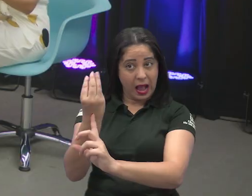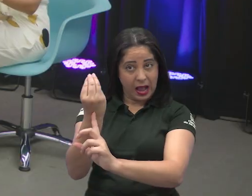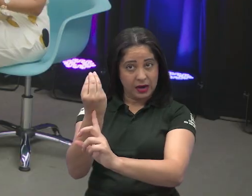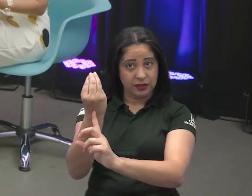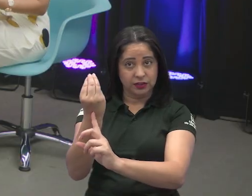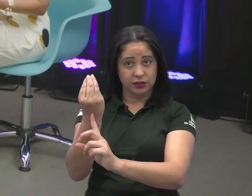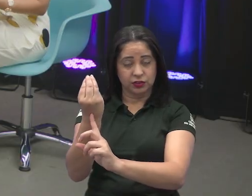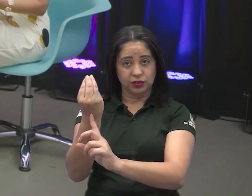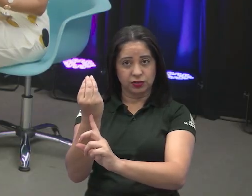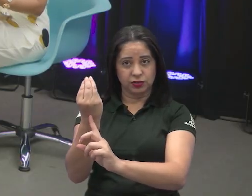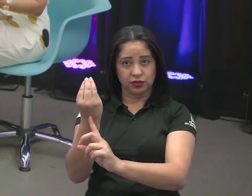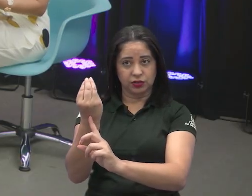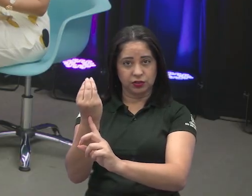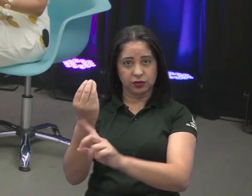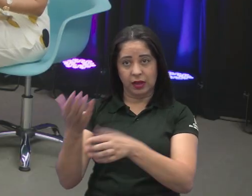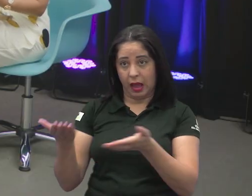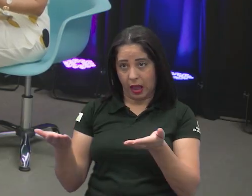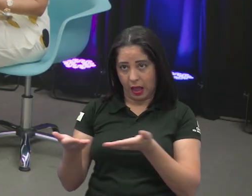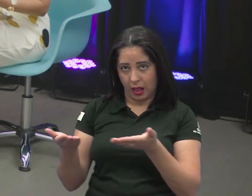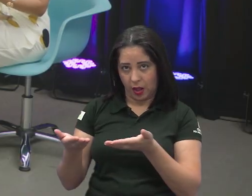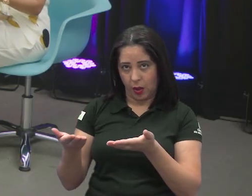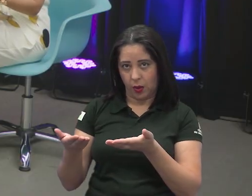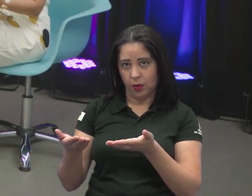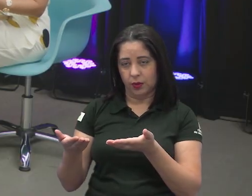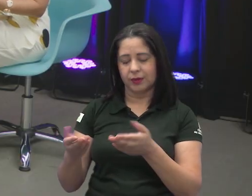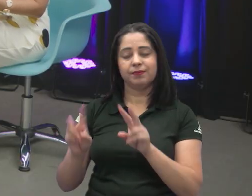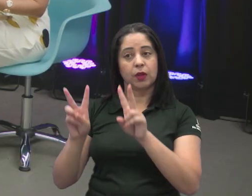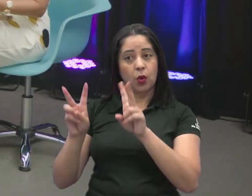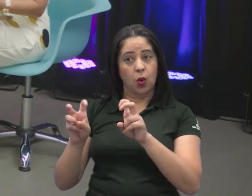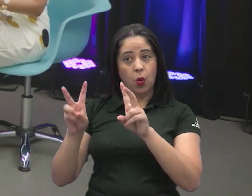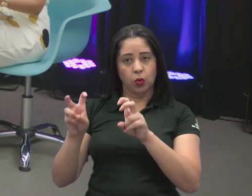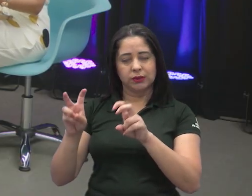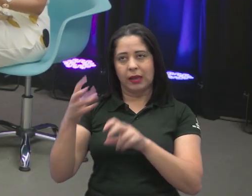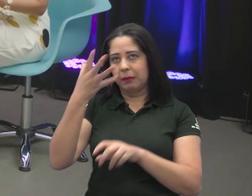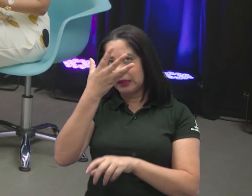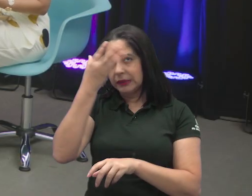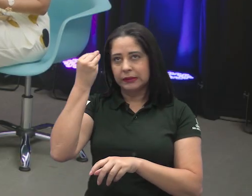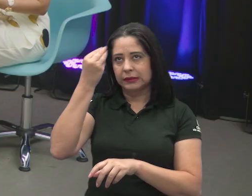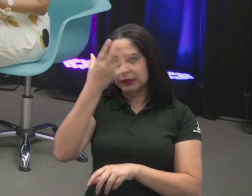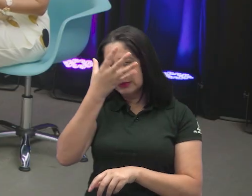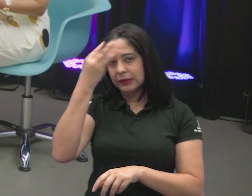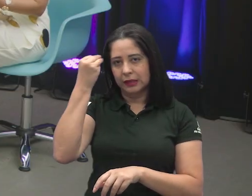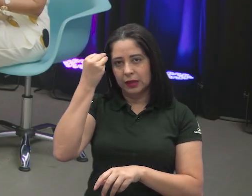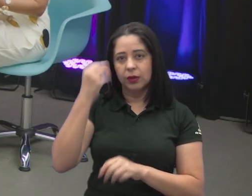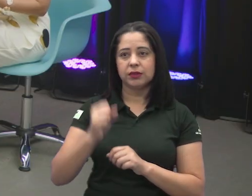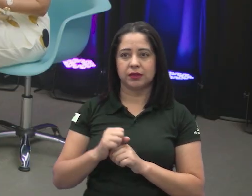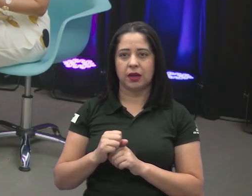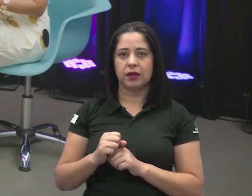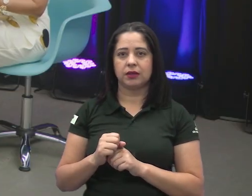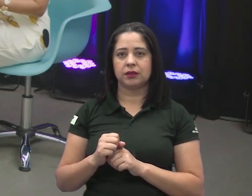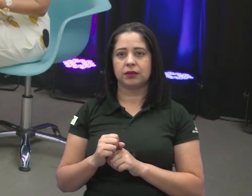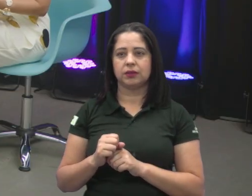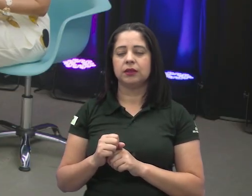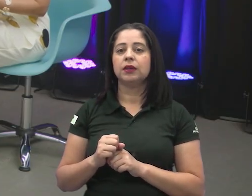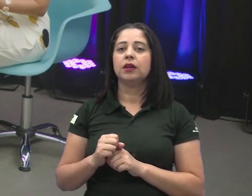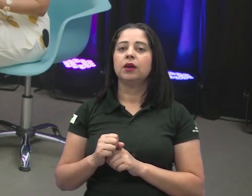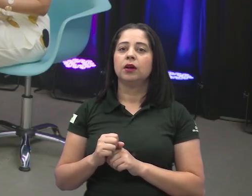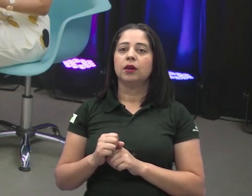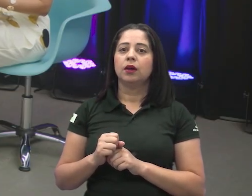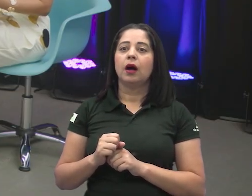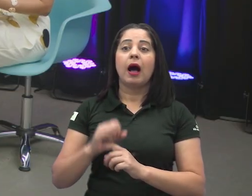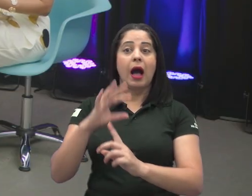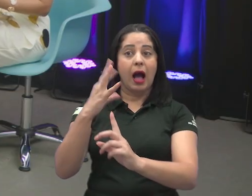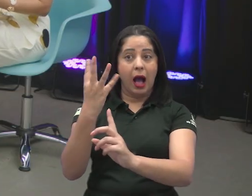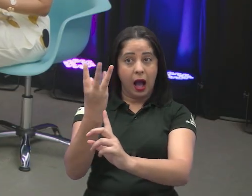nesse momento, nesse programa que a gente está falando sobre Alzheimer, né? Eu estava até comentando aí com a Mirna, né? Nos bastidores, a gente estava conversando,